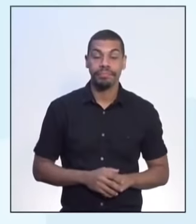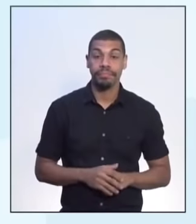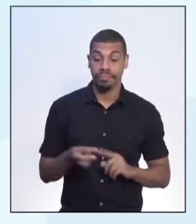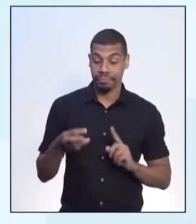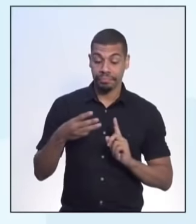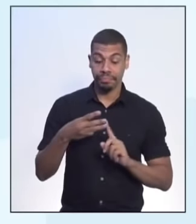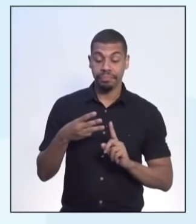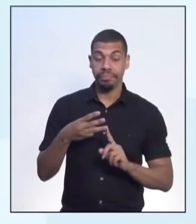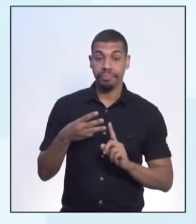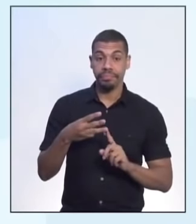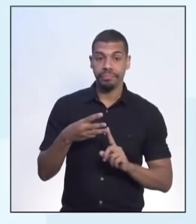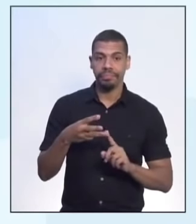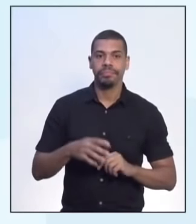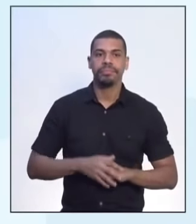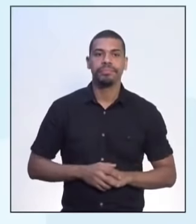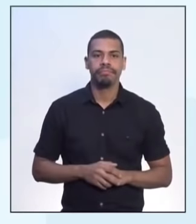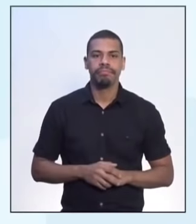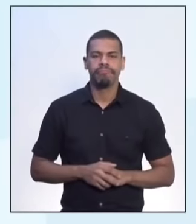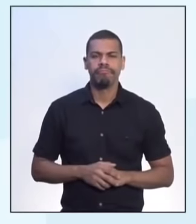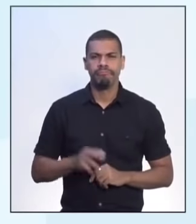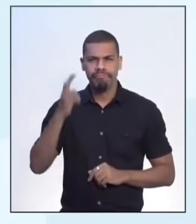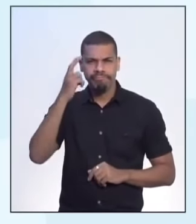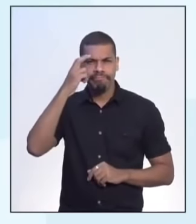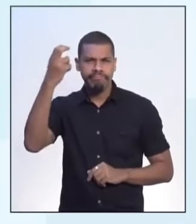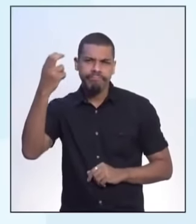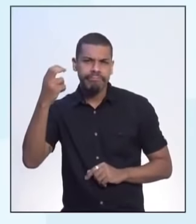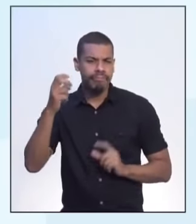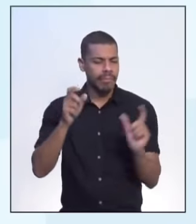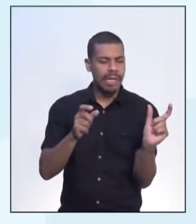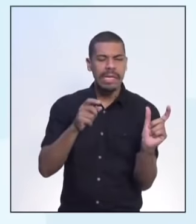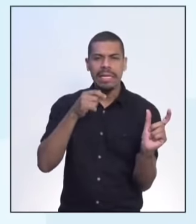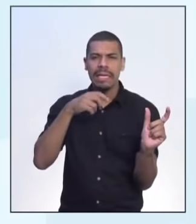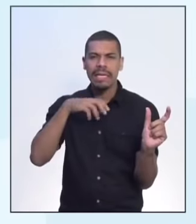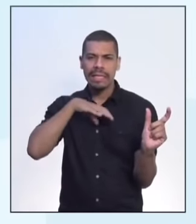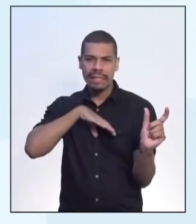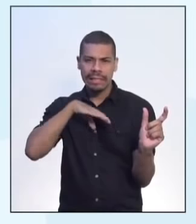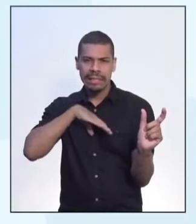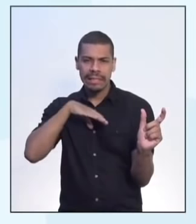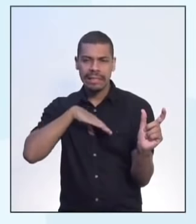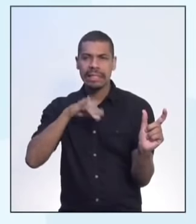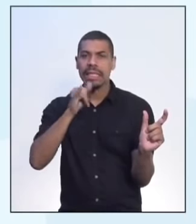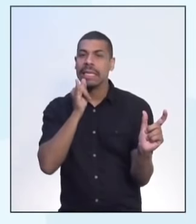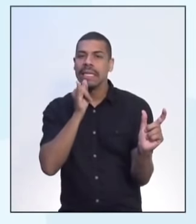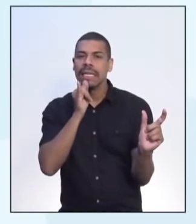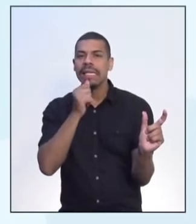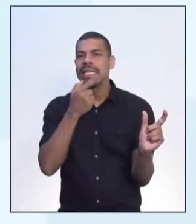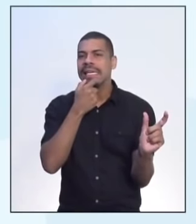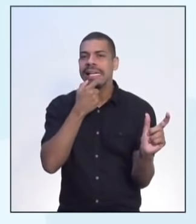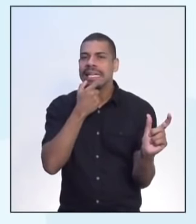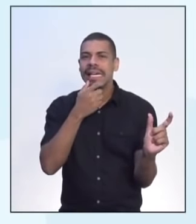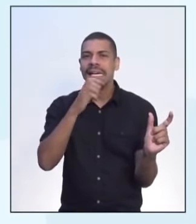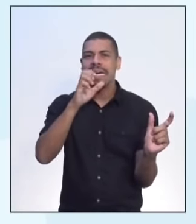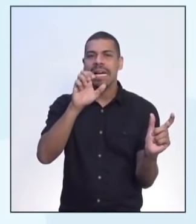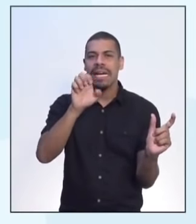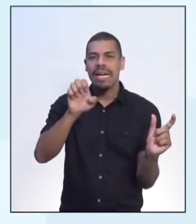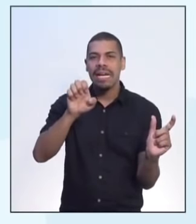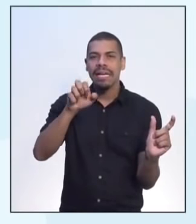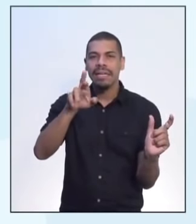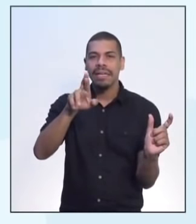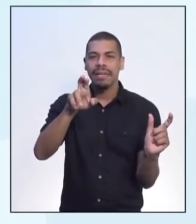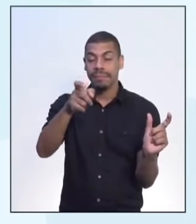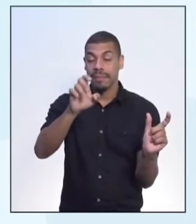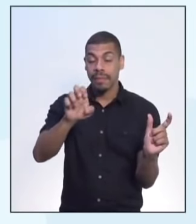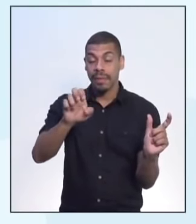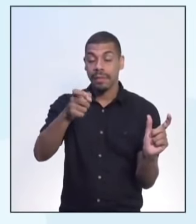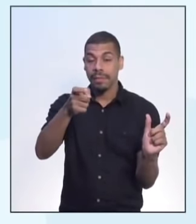eles colocaram que é? Espertos, veteranos, experientes. Especialistas. Gênios, um colocou gênios do futebol. Legal.